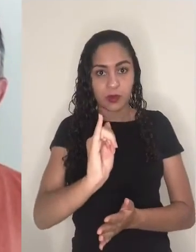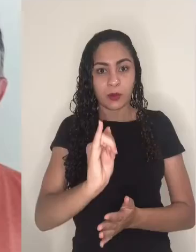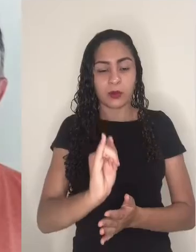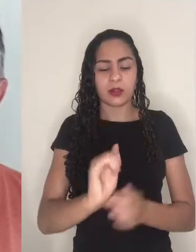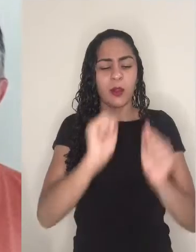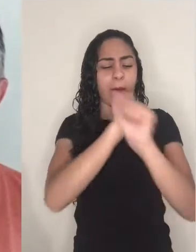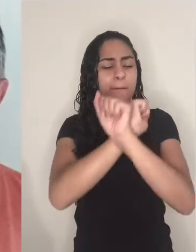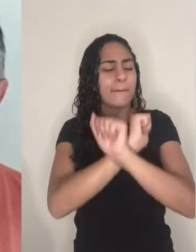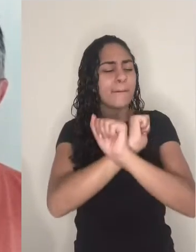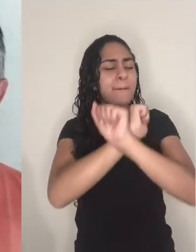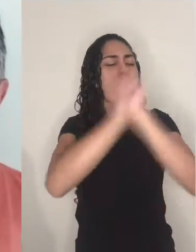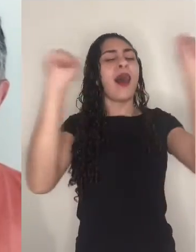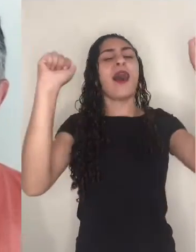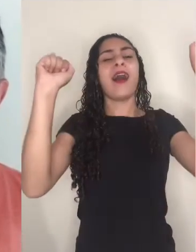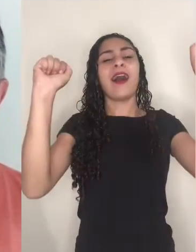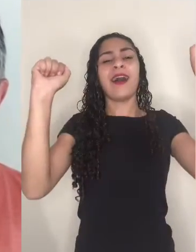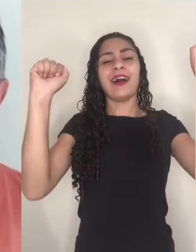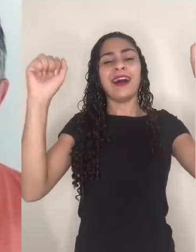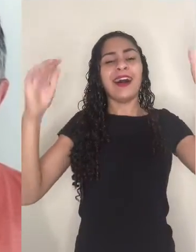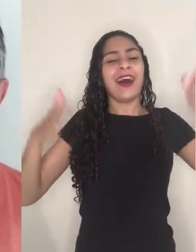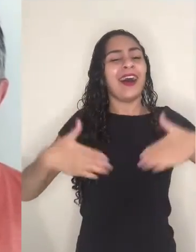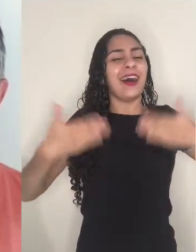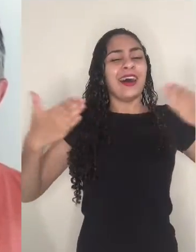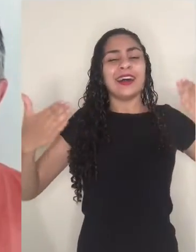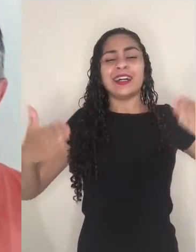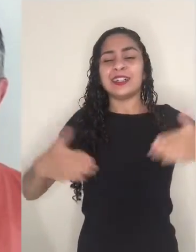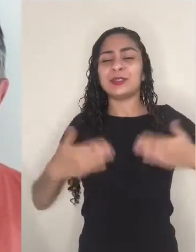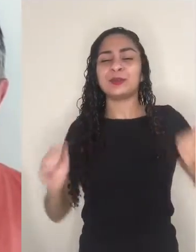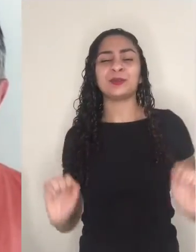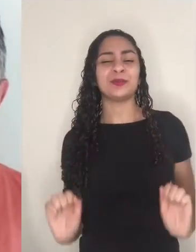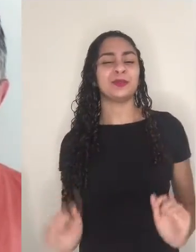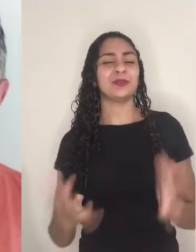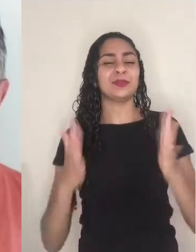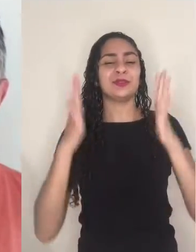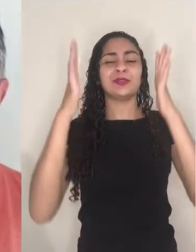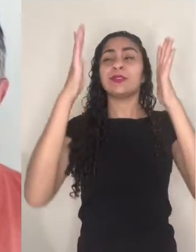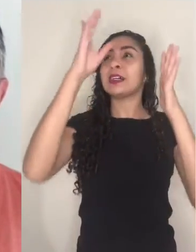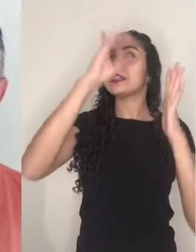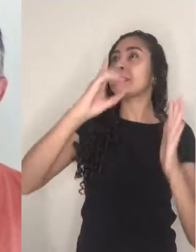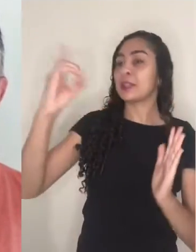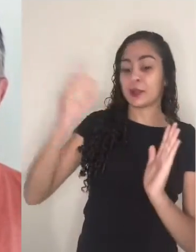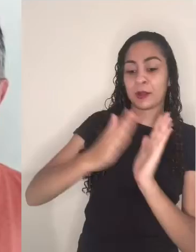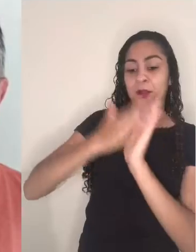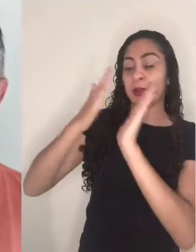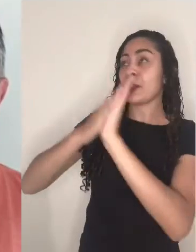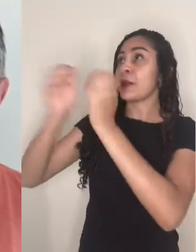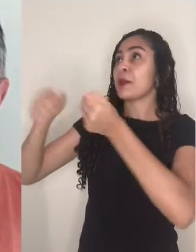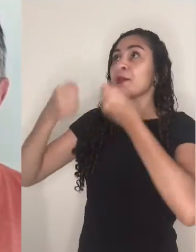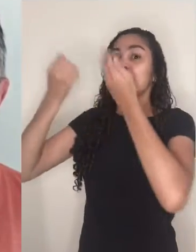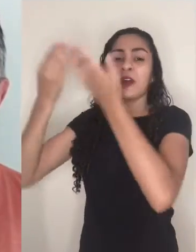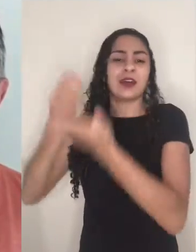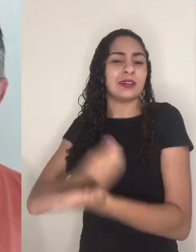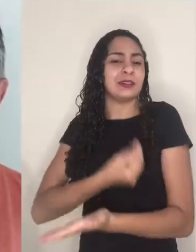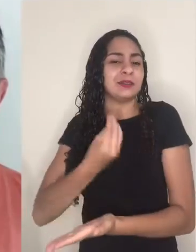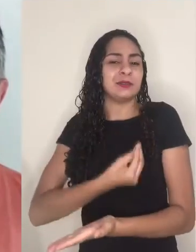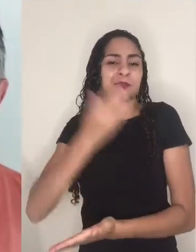ser libertado, celebrará os louvores de Deus durante toda a sua